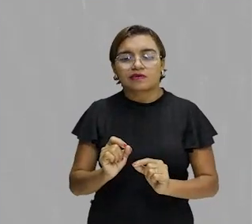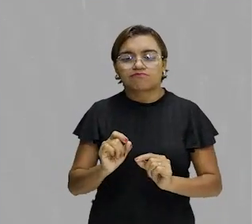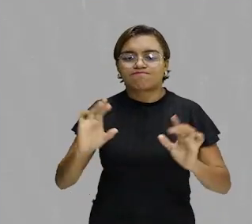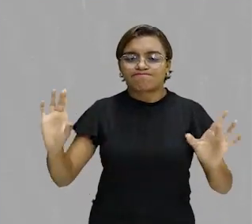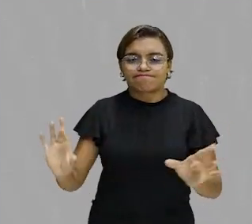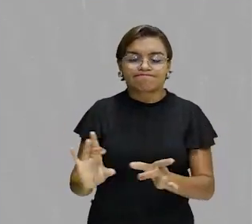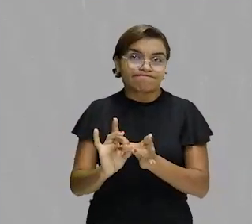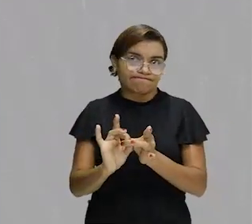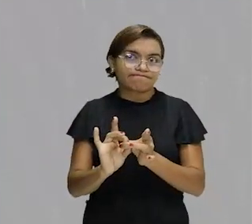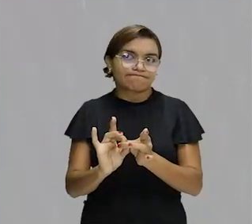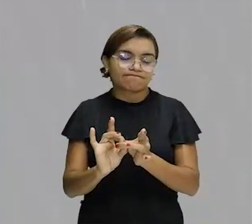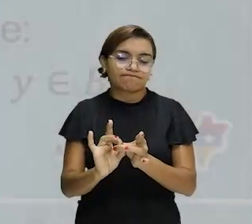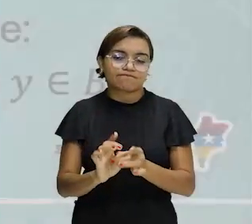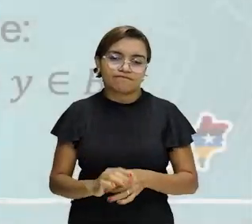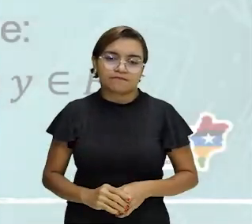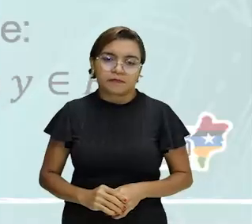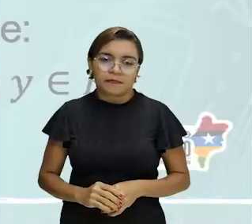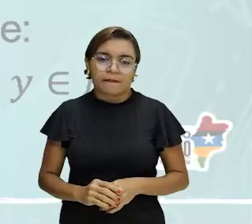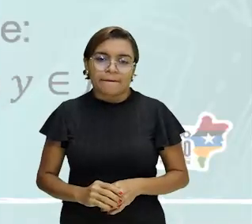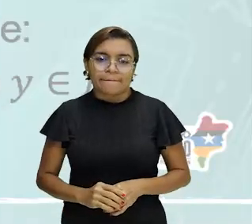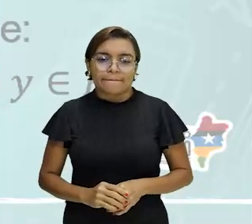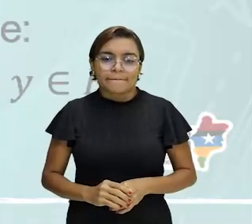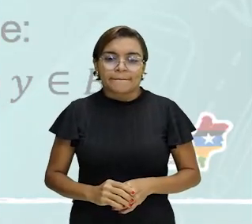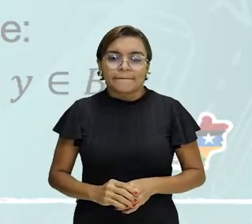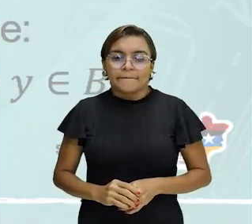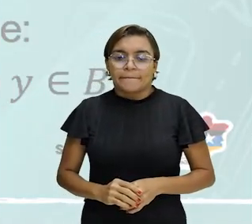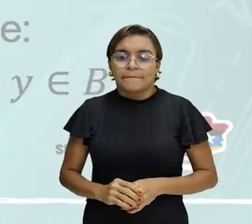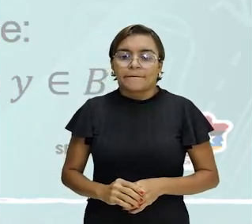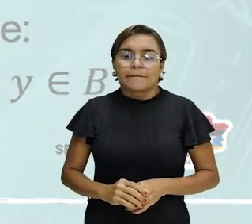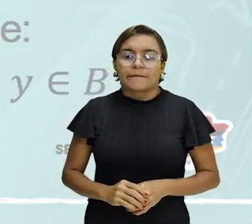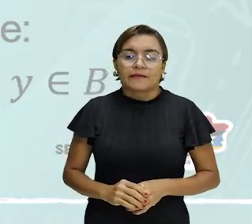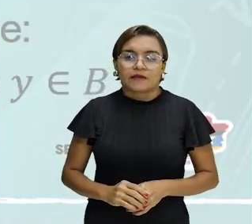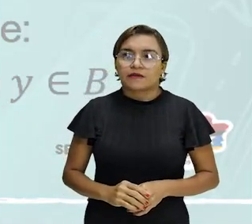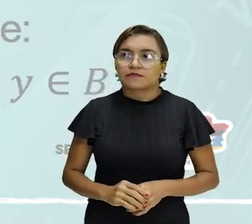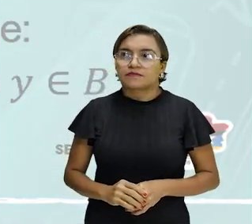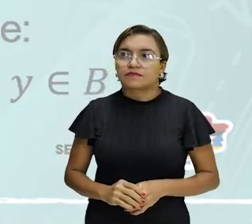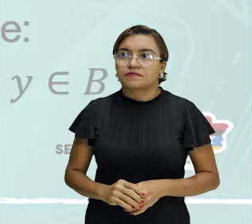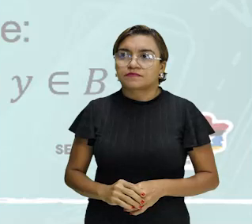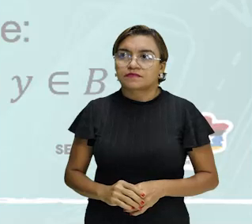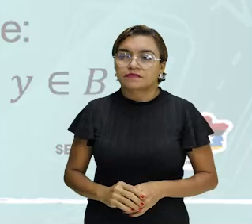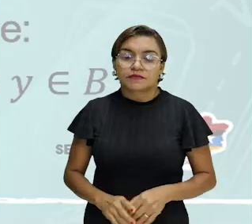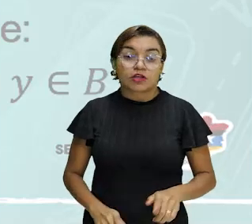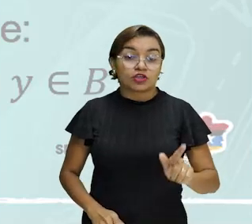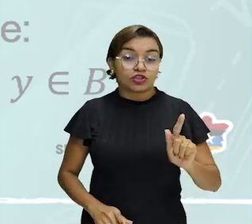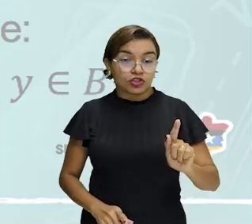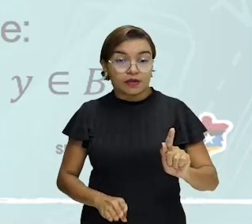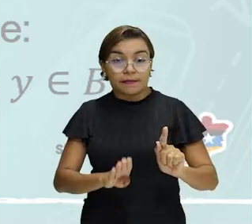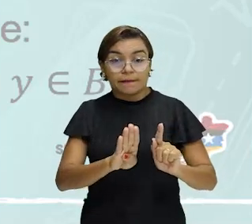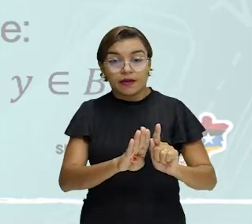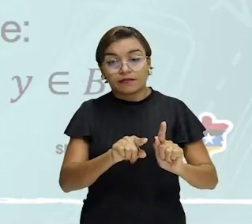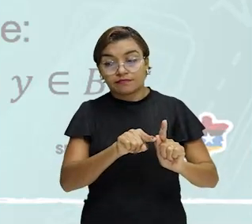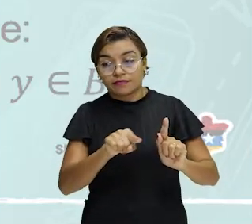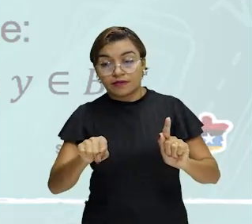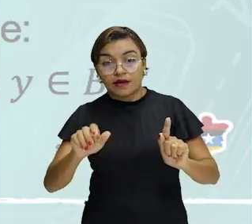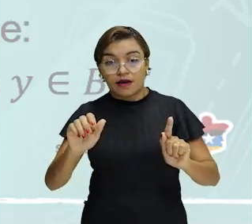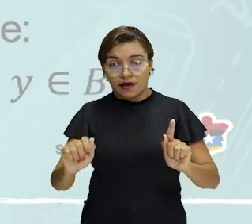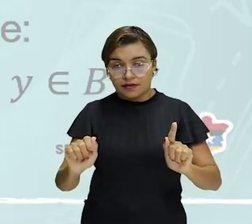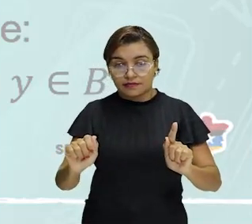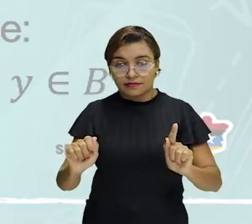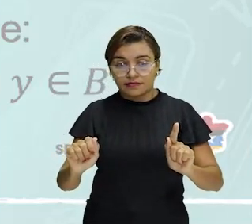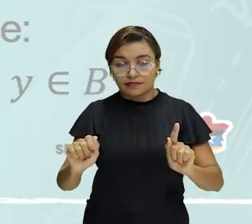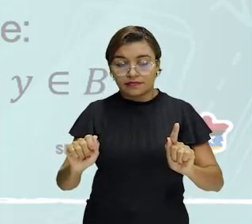junto agora, tá? Então, vamos fazer a análise direitinho para não ficar com dúvida. Então, de forma geral, quando f é objetiva, ocorre o